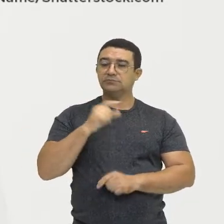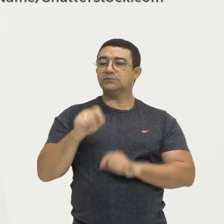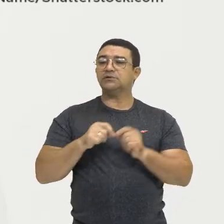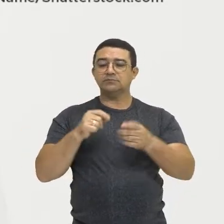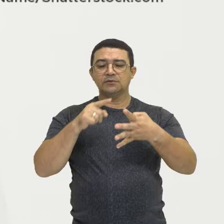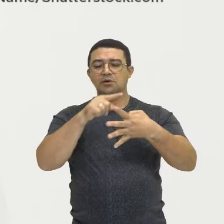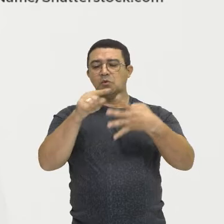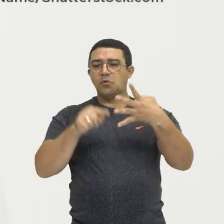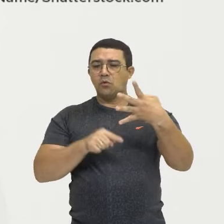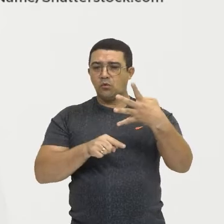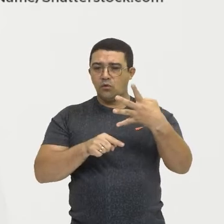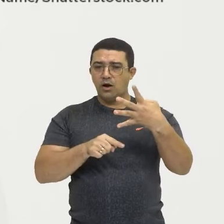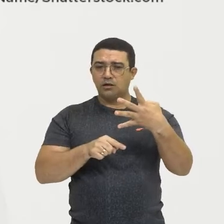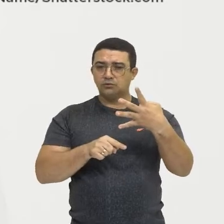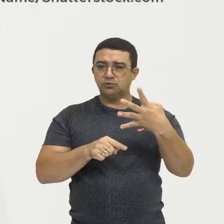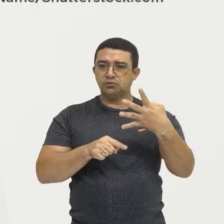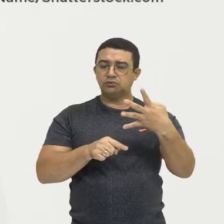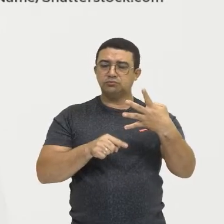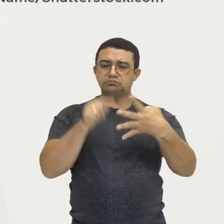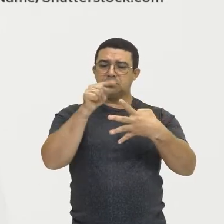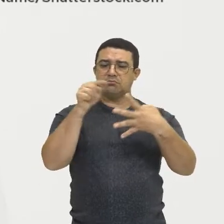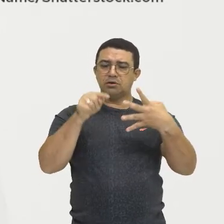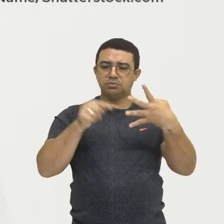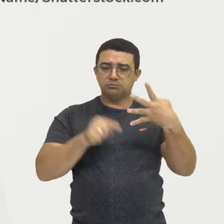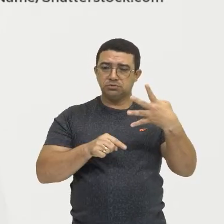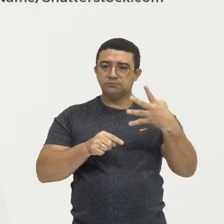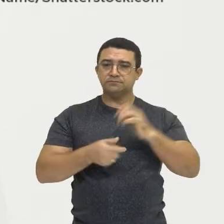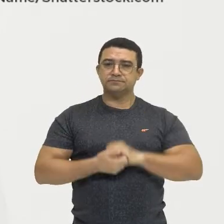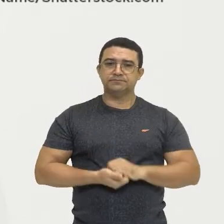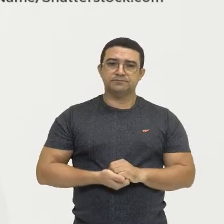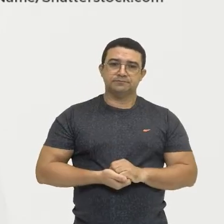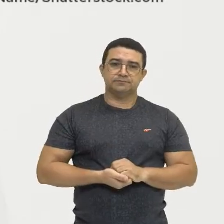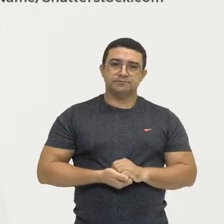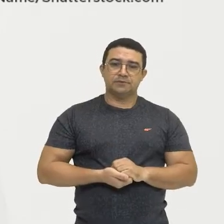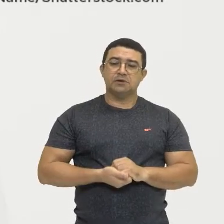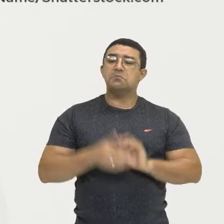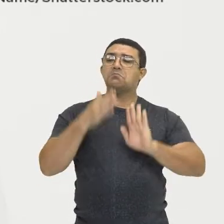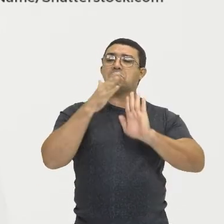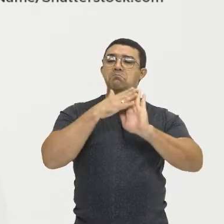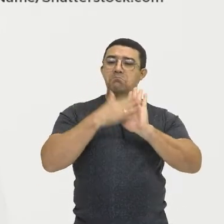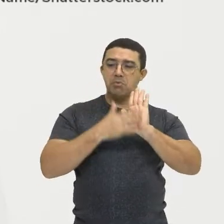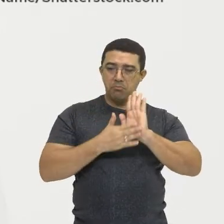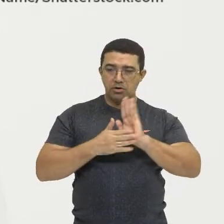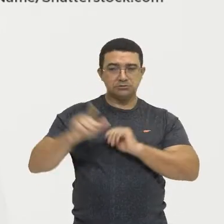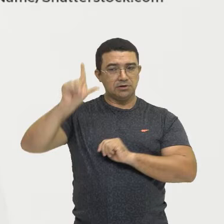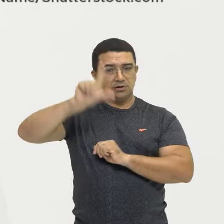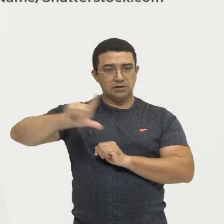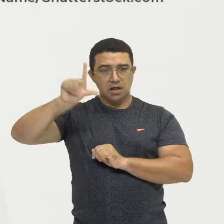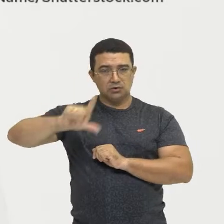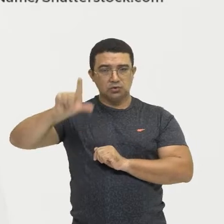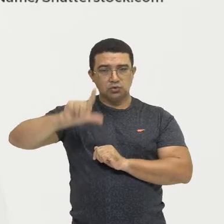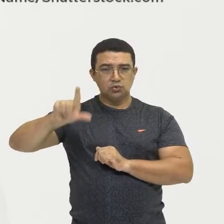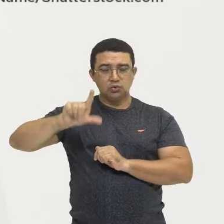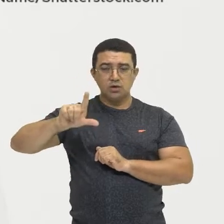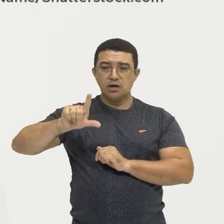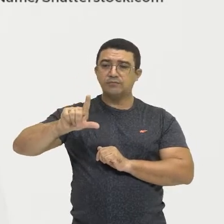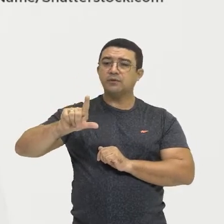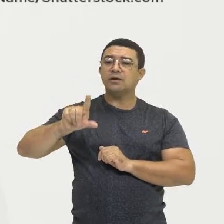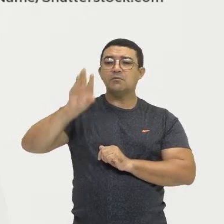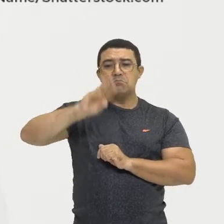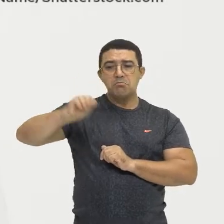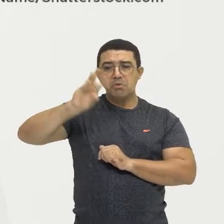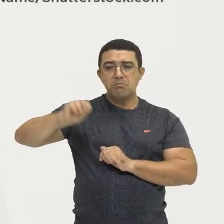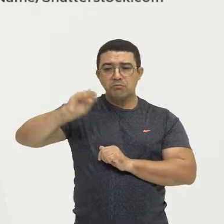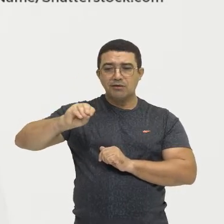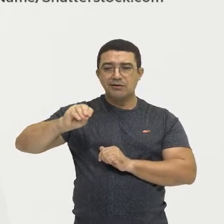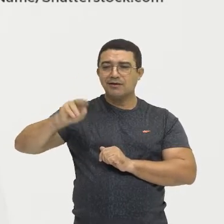4 tópicos. Ele é, na verdade, uma literatura oral. Você lembra que no Nordeste nós